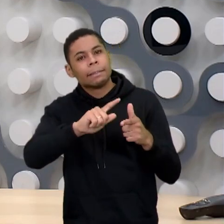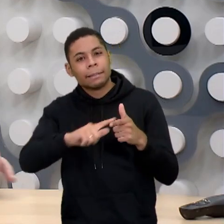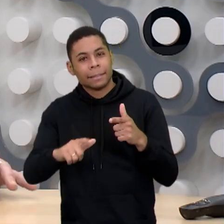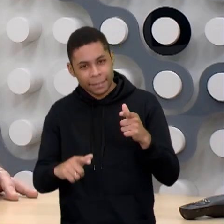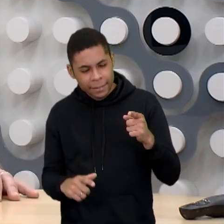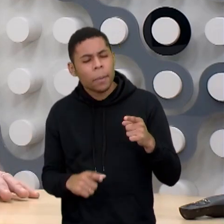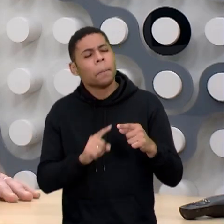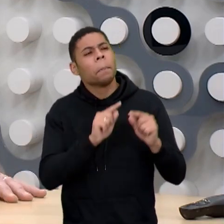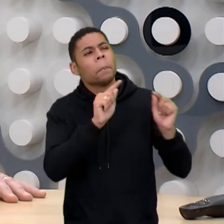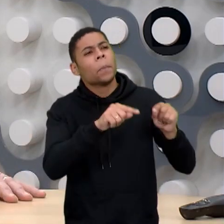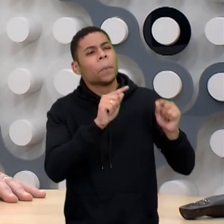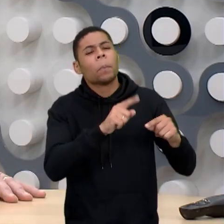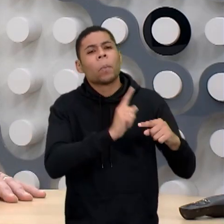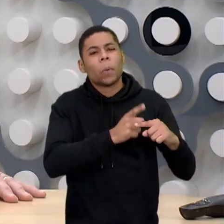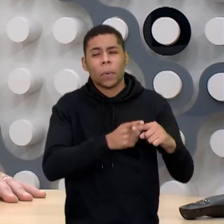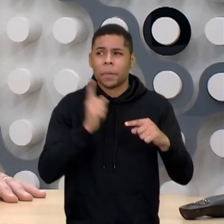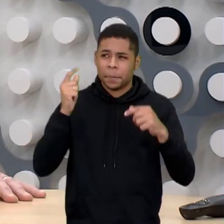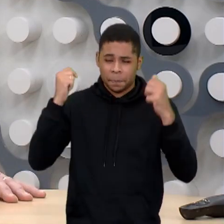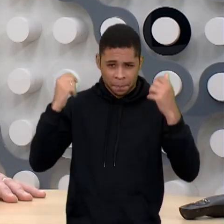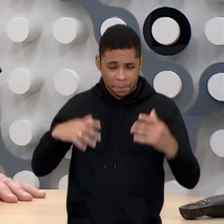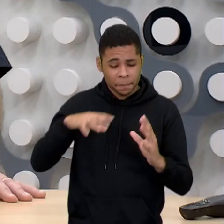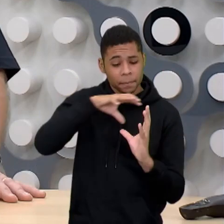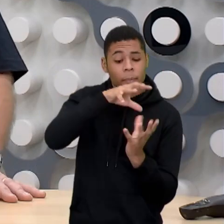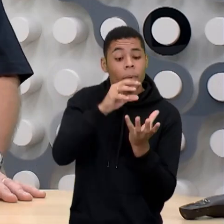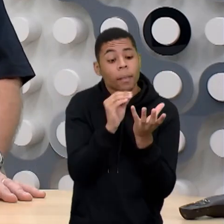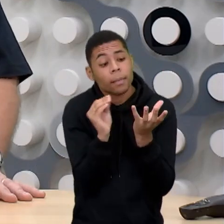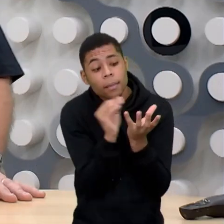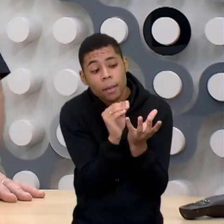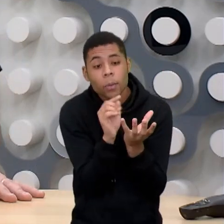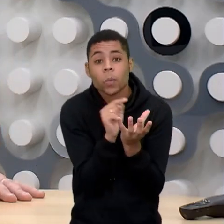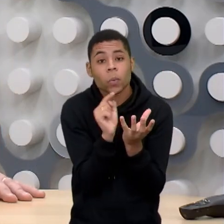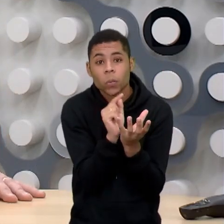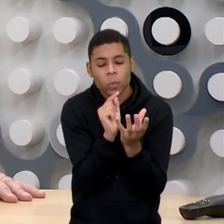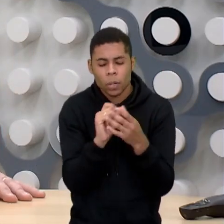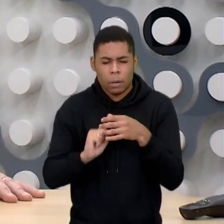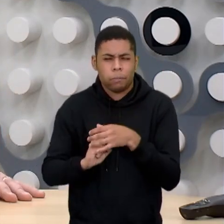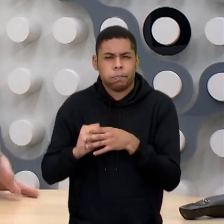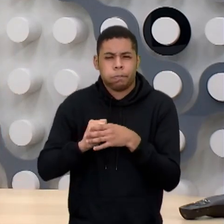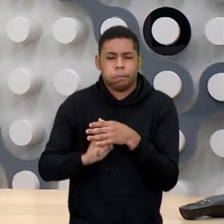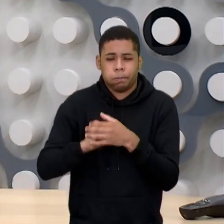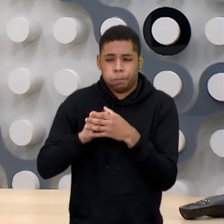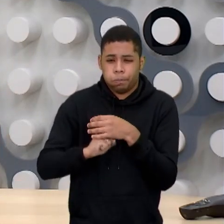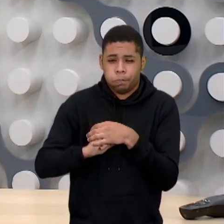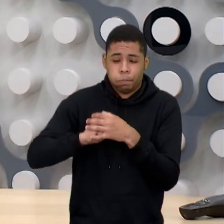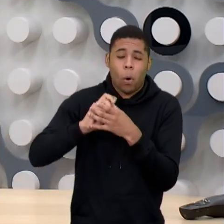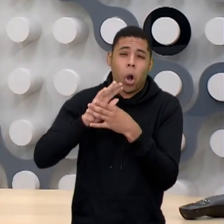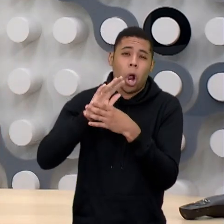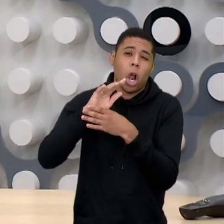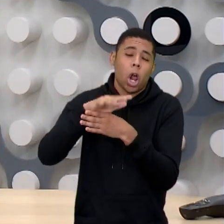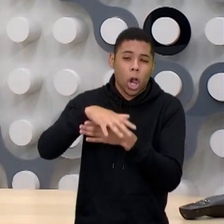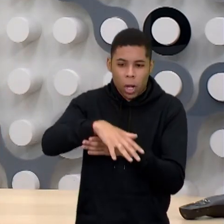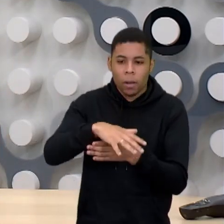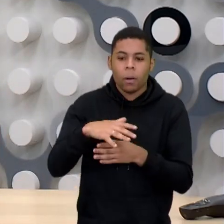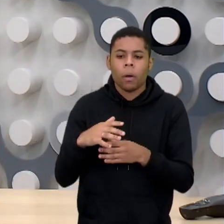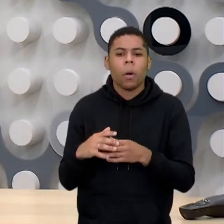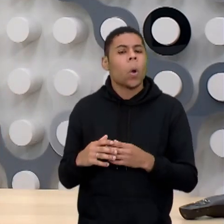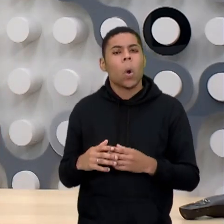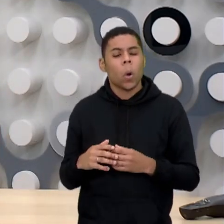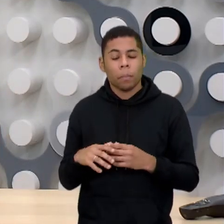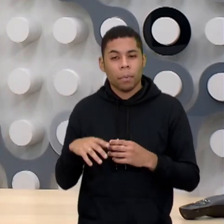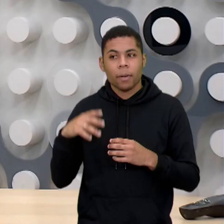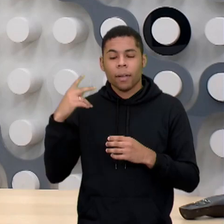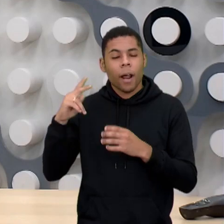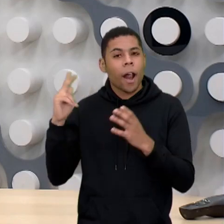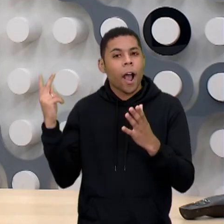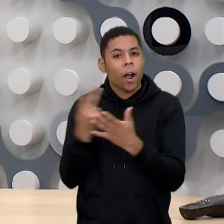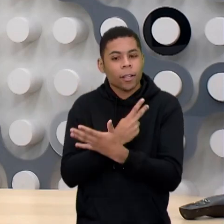do nosso planeta, né? Mostrou aí os vulcanismos, tectonismo, né? Até as formas, né, que são, né, os movimentos